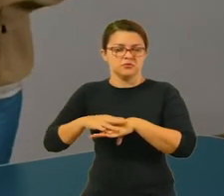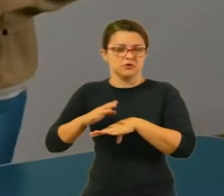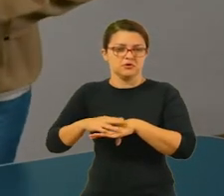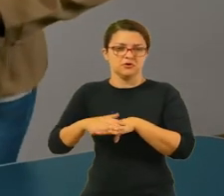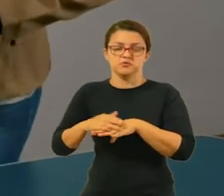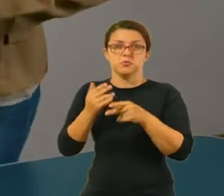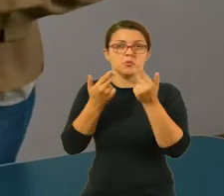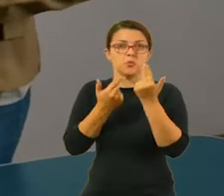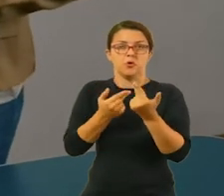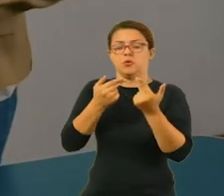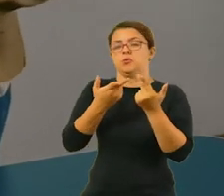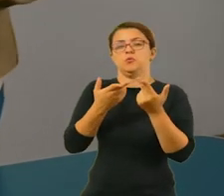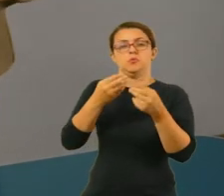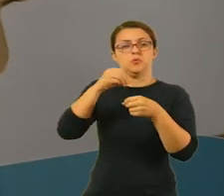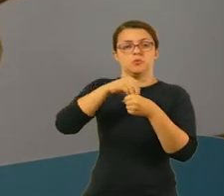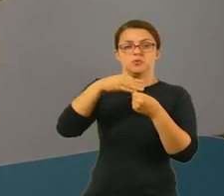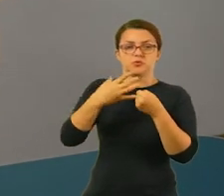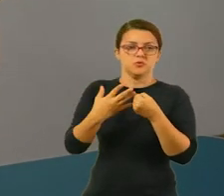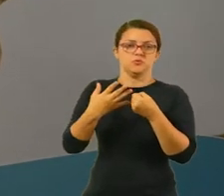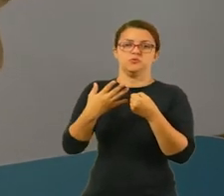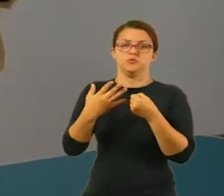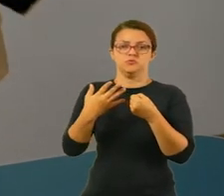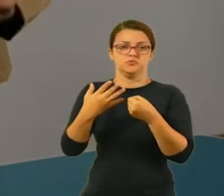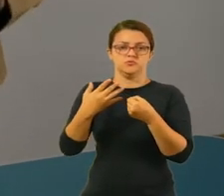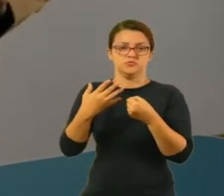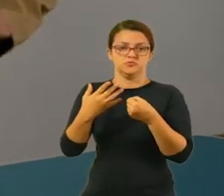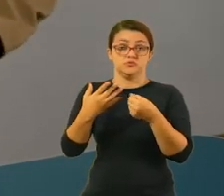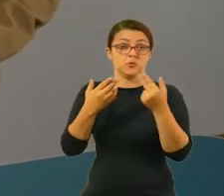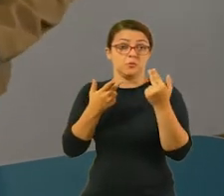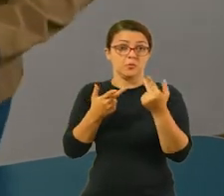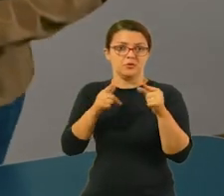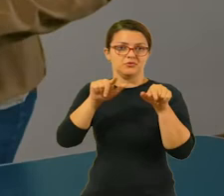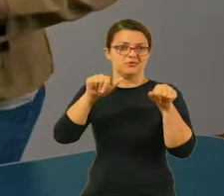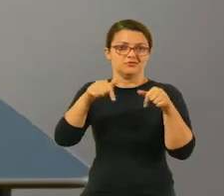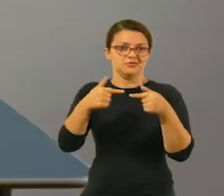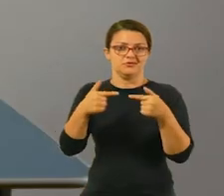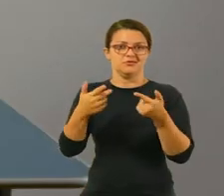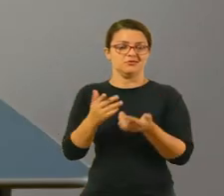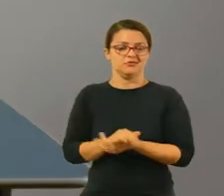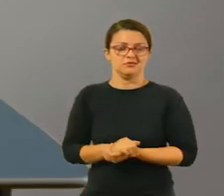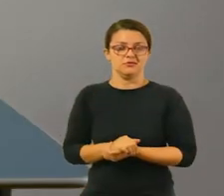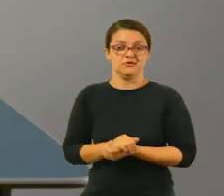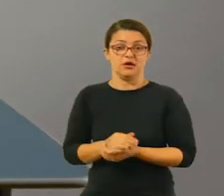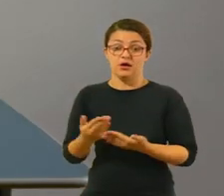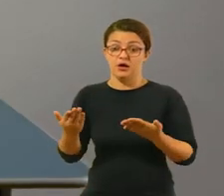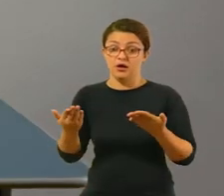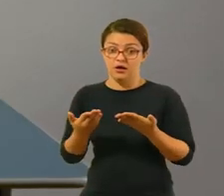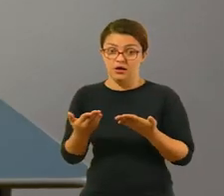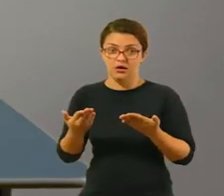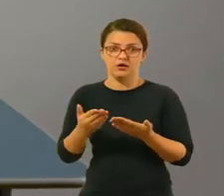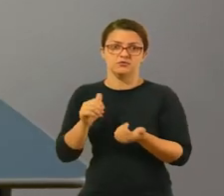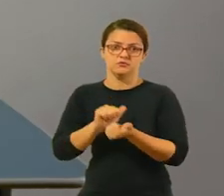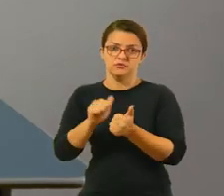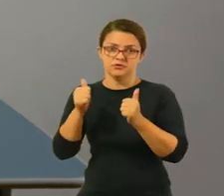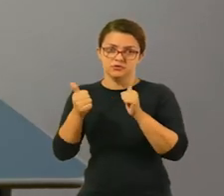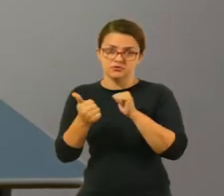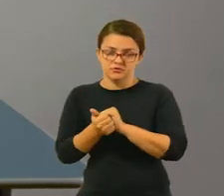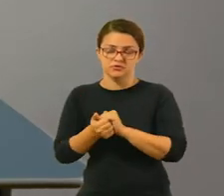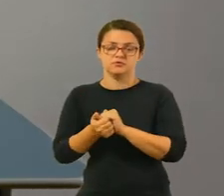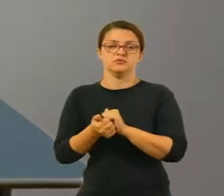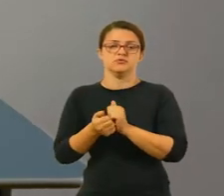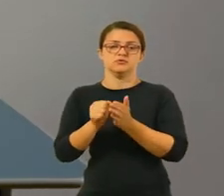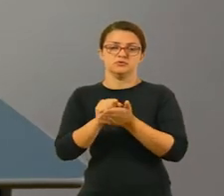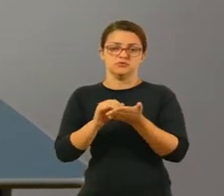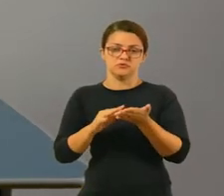de matemática para fazer o mesmo conteúdo da sala, por conta da deficiência. E aí, nesse momento, é que a gente vai entrar com